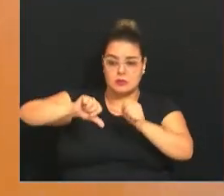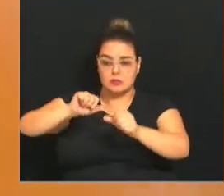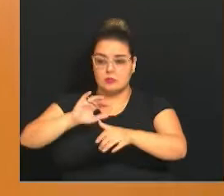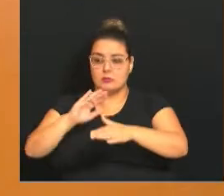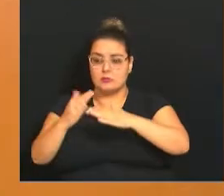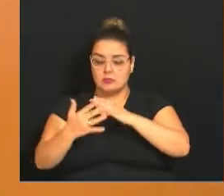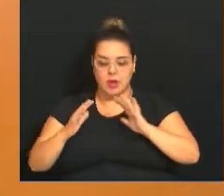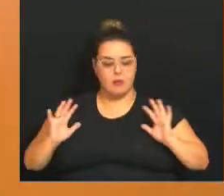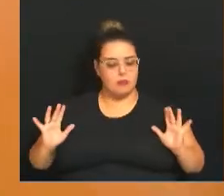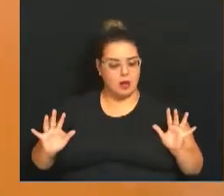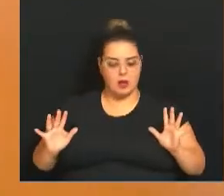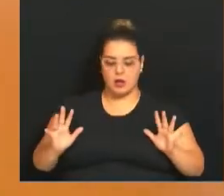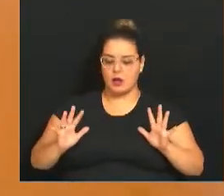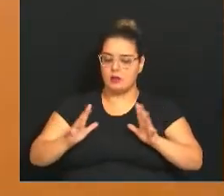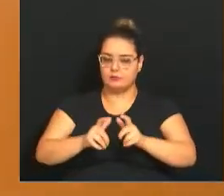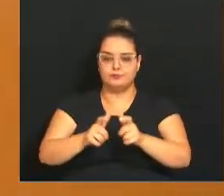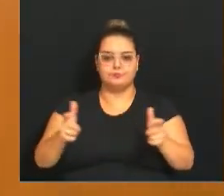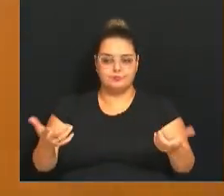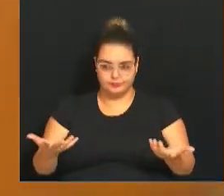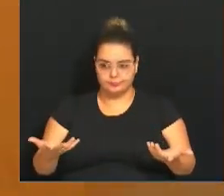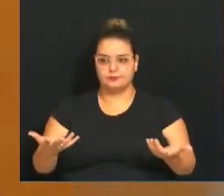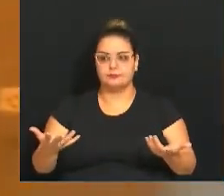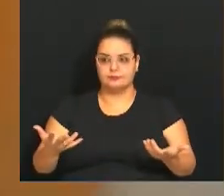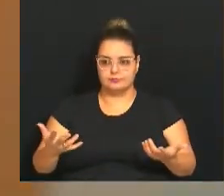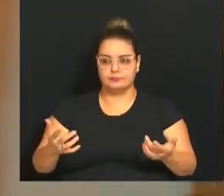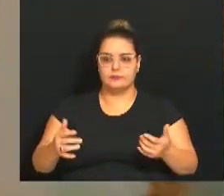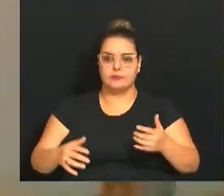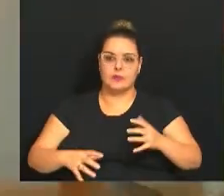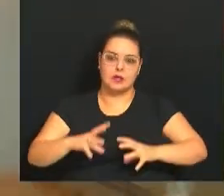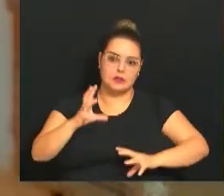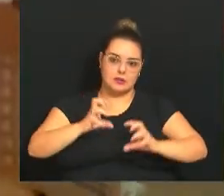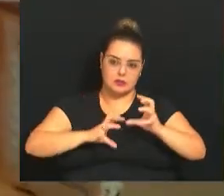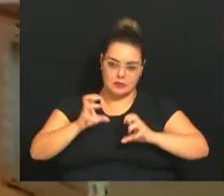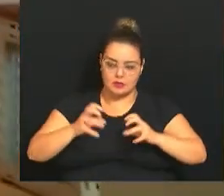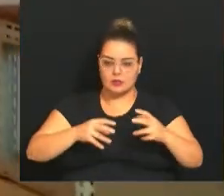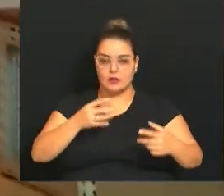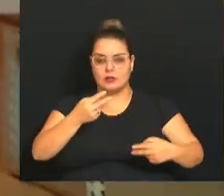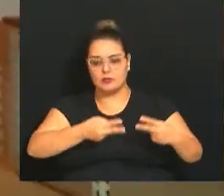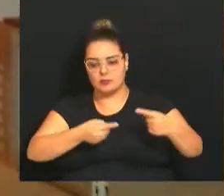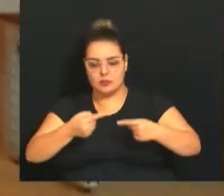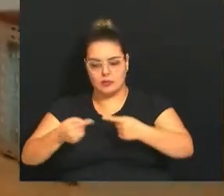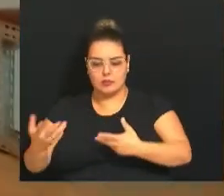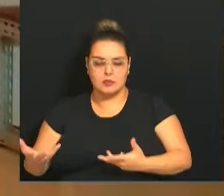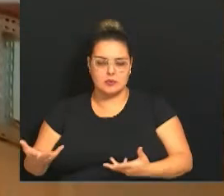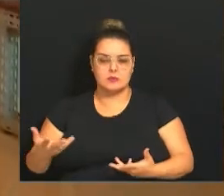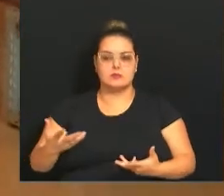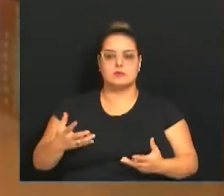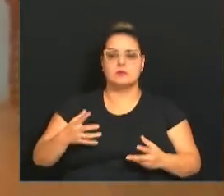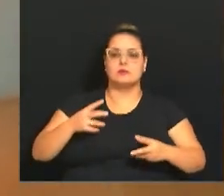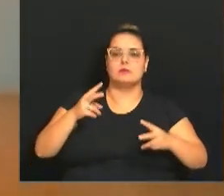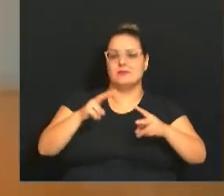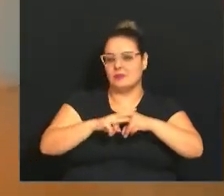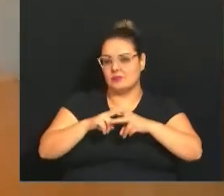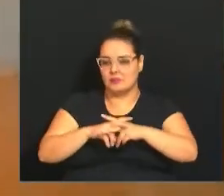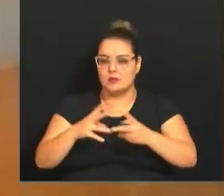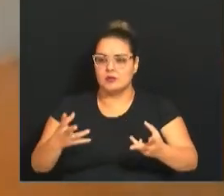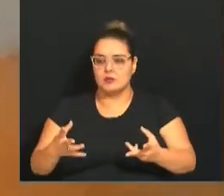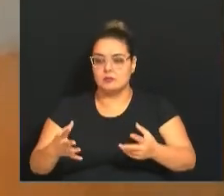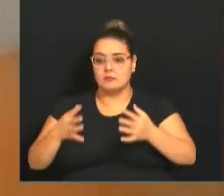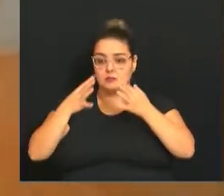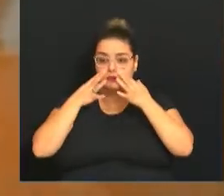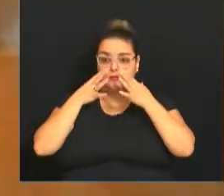ocupação, que geram muitos conflitos. Então, assim, a ideia dessa exposição é justamente que chamar a atenção das